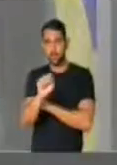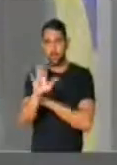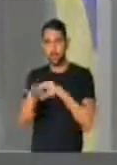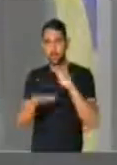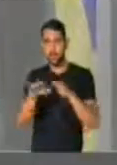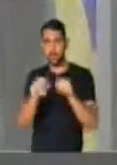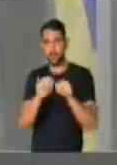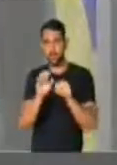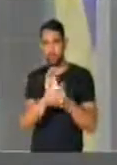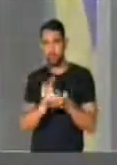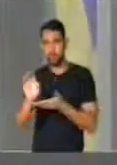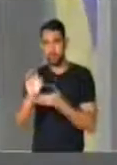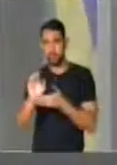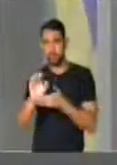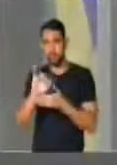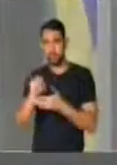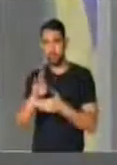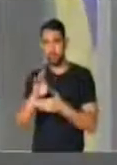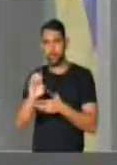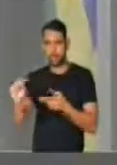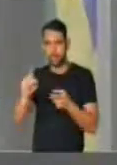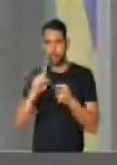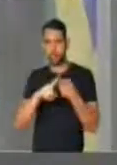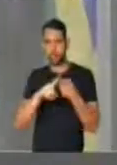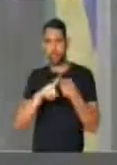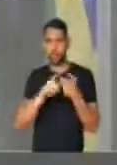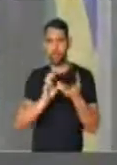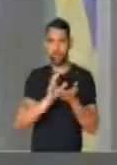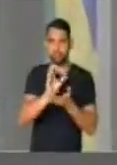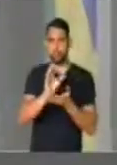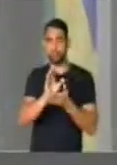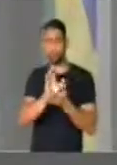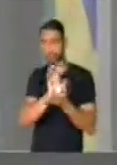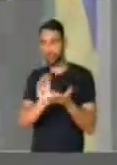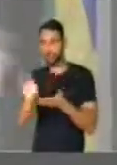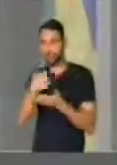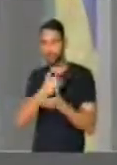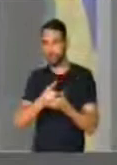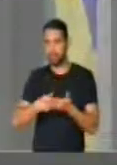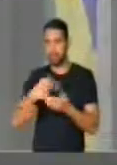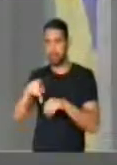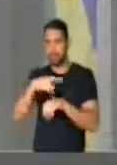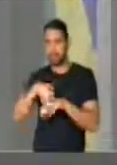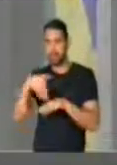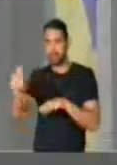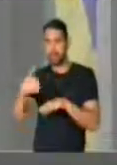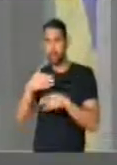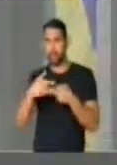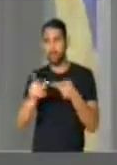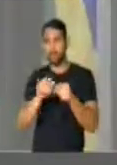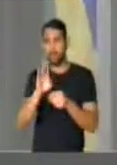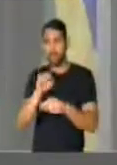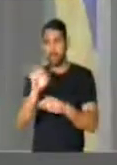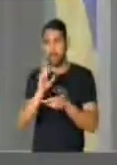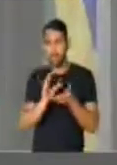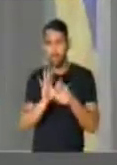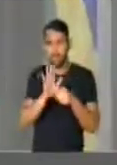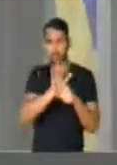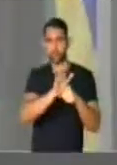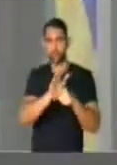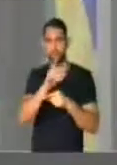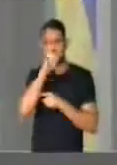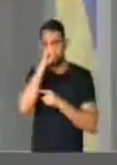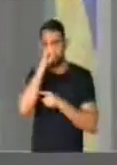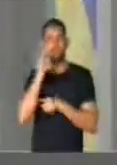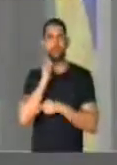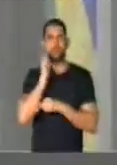invés de ficar colocando dinheiro em JBS, ao invés de ficar desviando dinheiro público para o exterior, que o BNDES financie